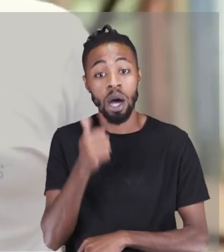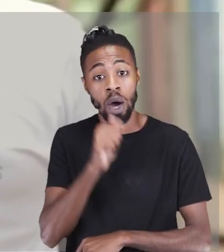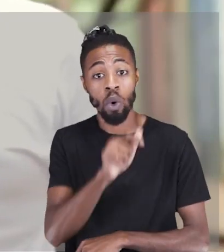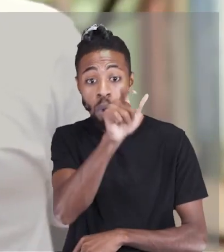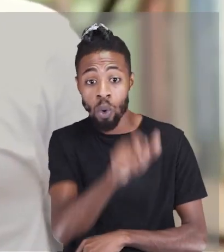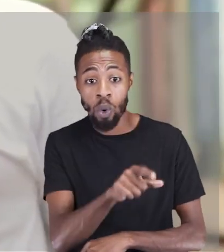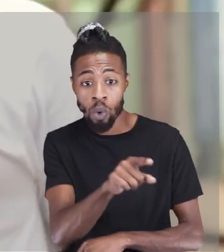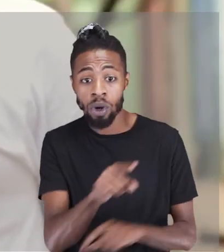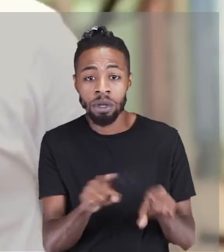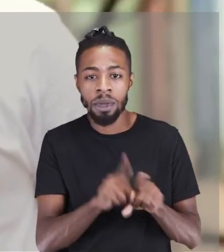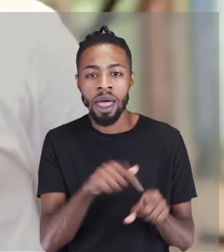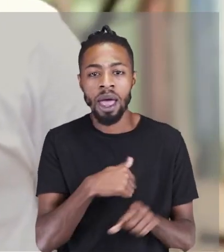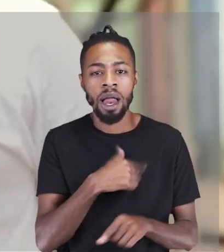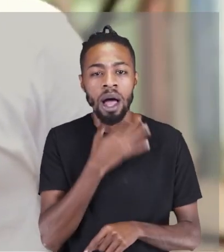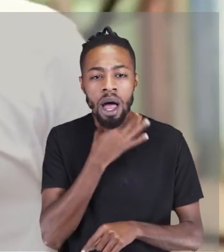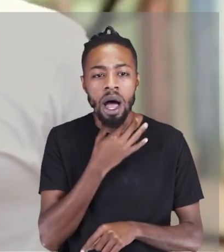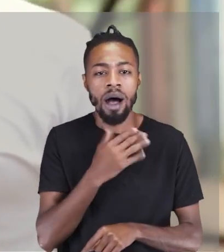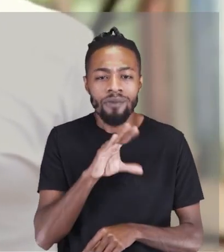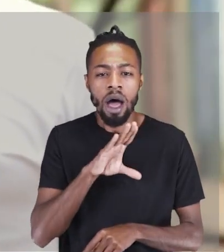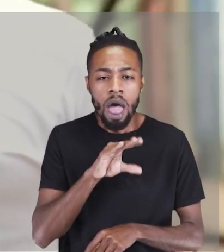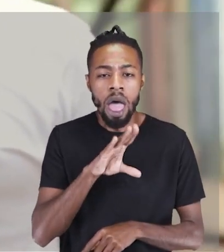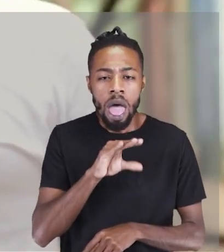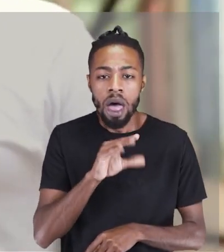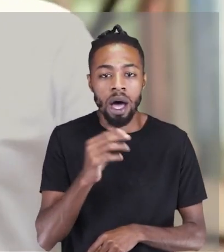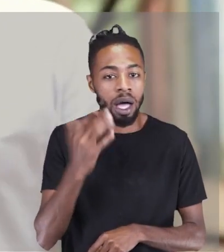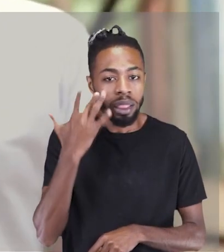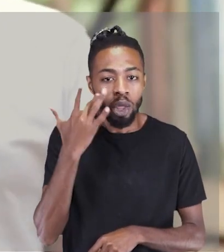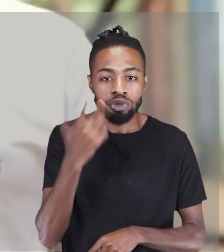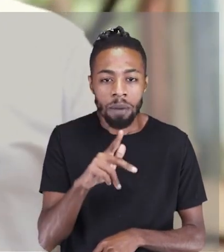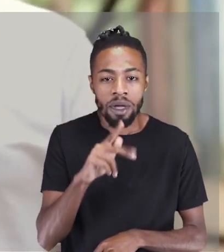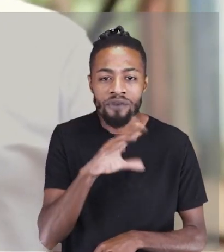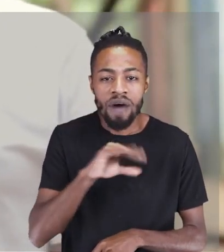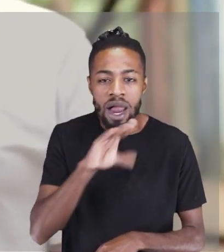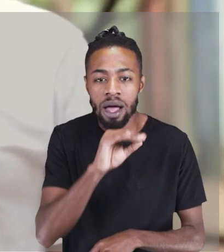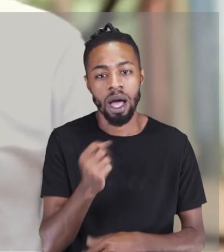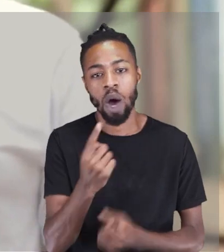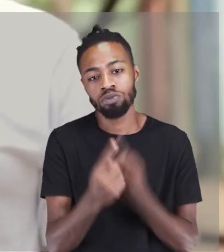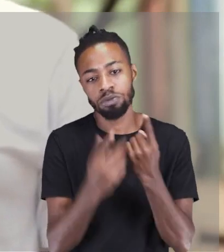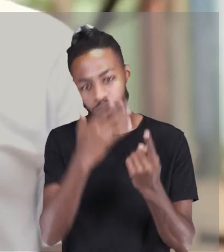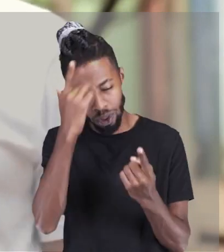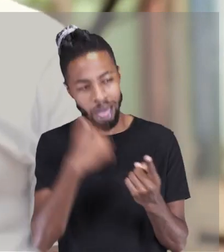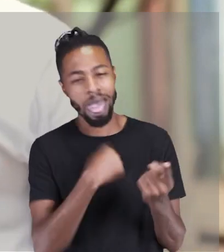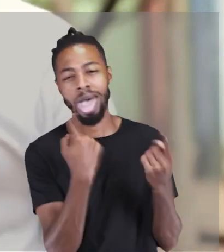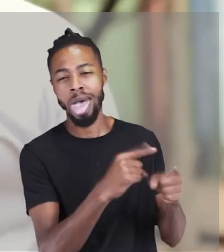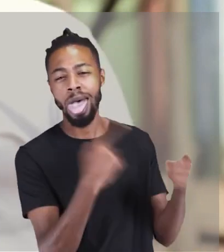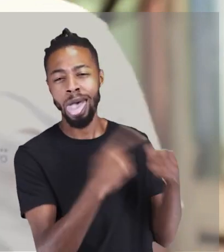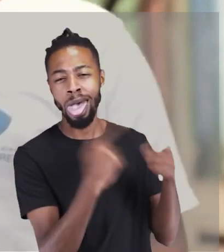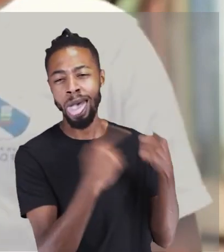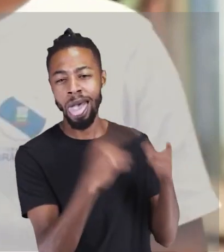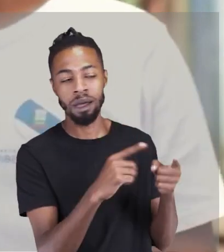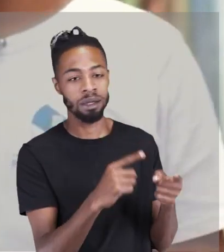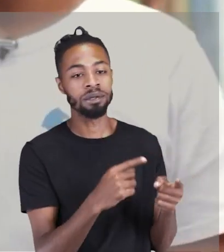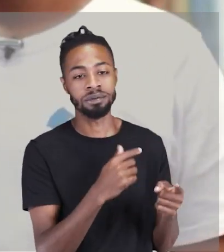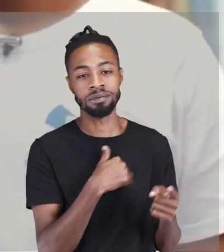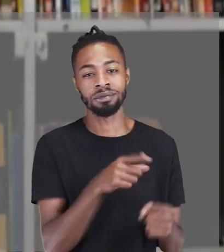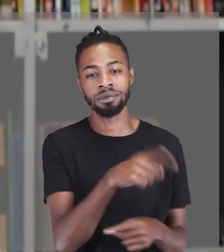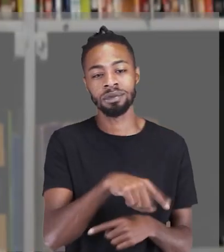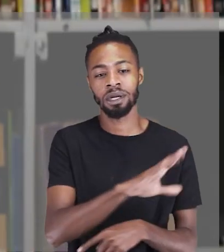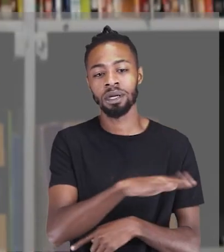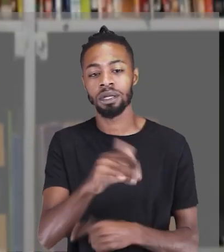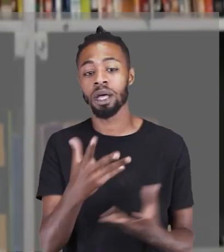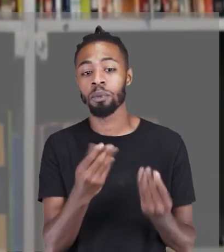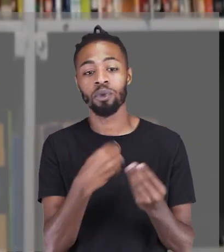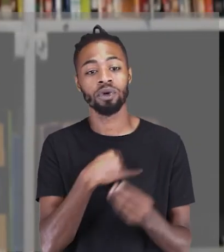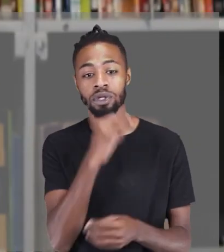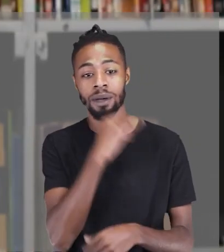Também tem uma menina que ela é gaga. Ela não sabe falar direito. Algumas pessoas ficam zombando dela. Eles